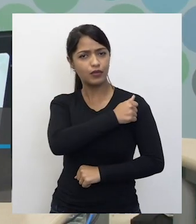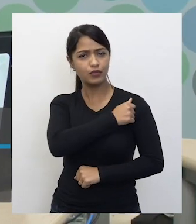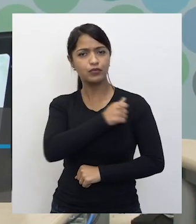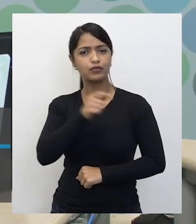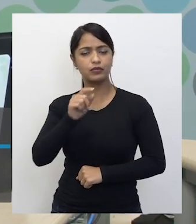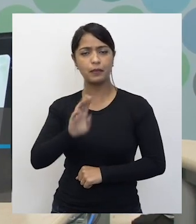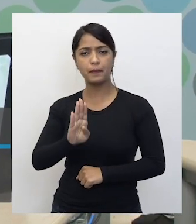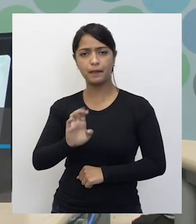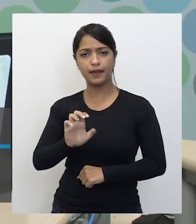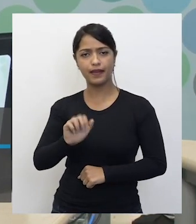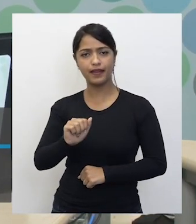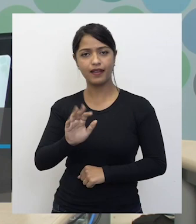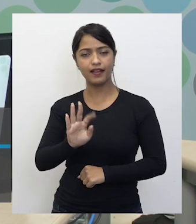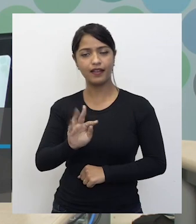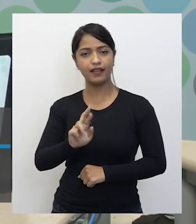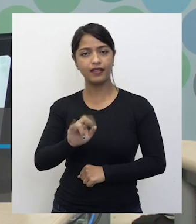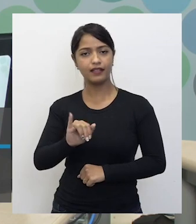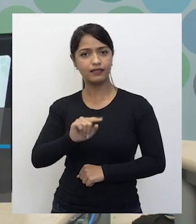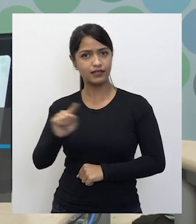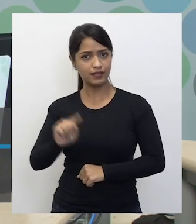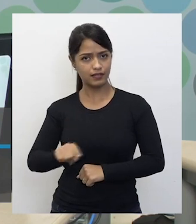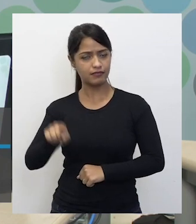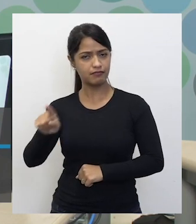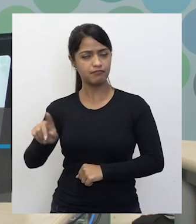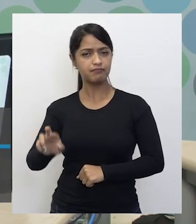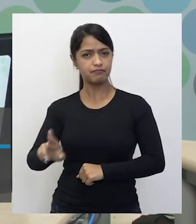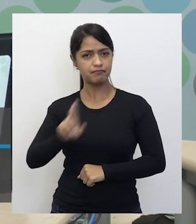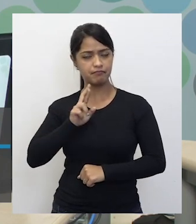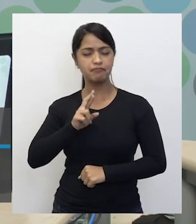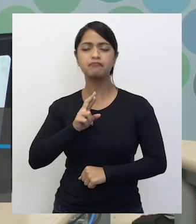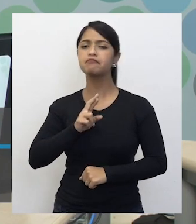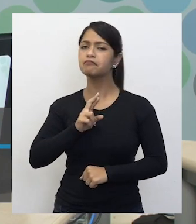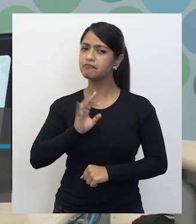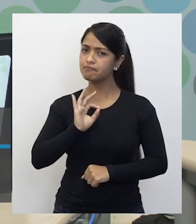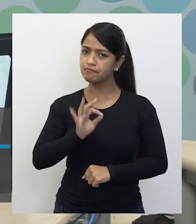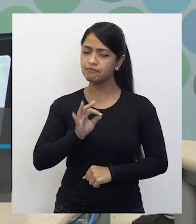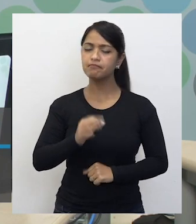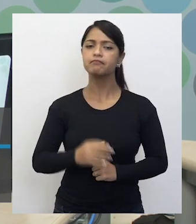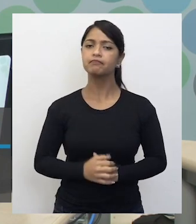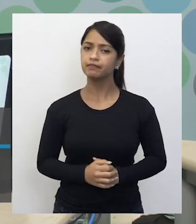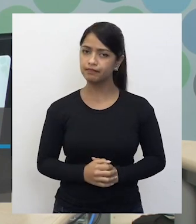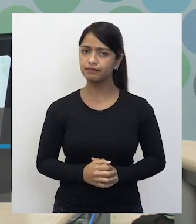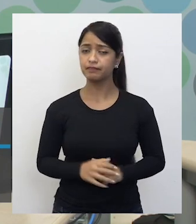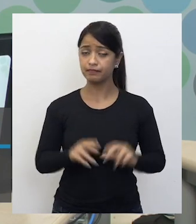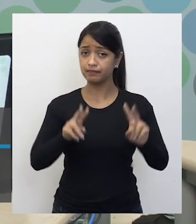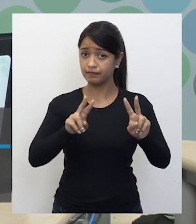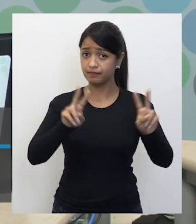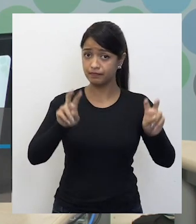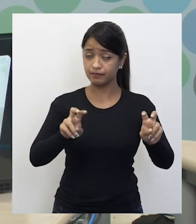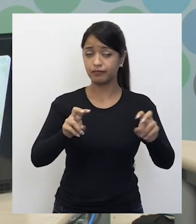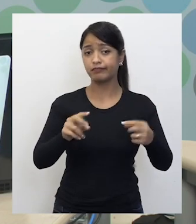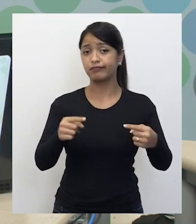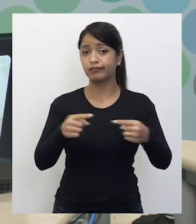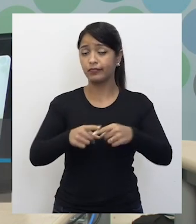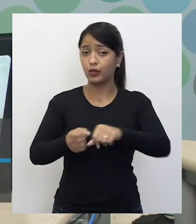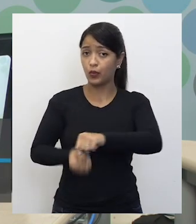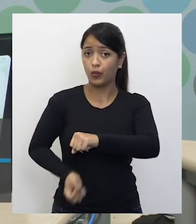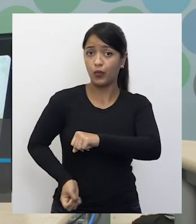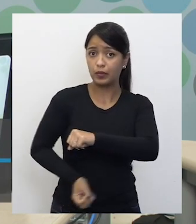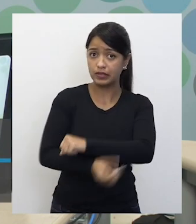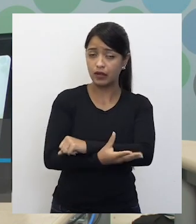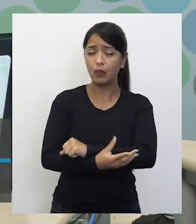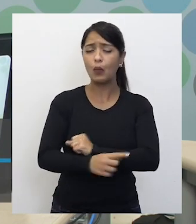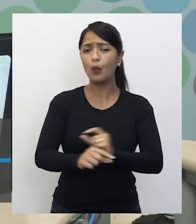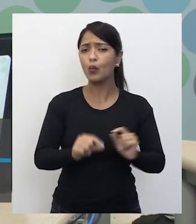Beatriz, né, de ter essa ideia de que realmente quando a gente fala em assuntos, né, em corrupção, você tem aí um